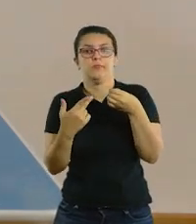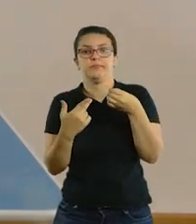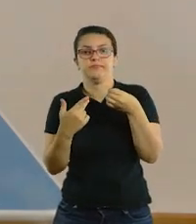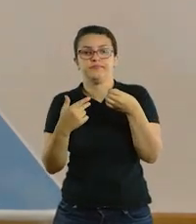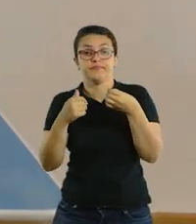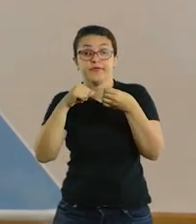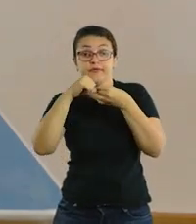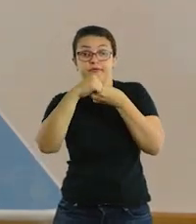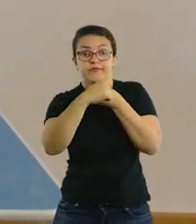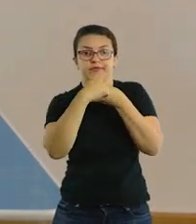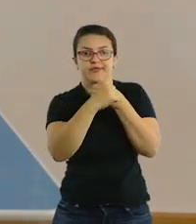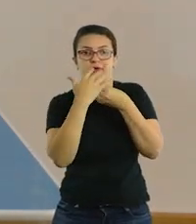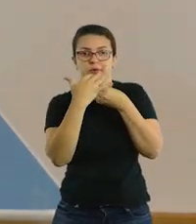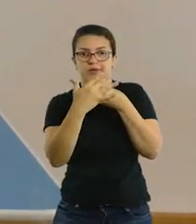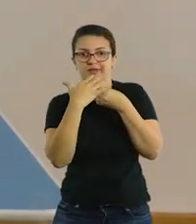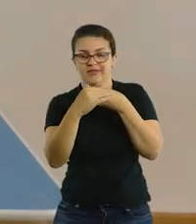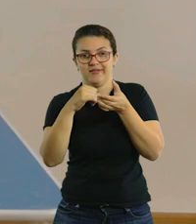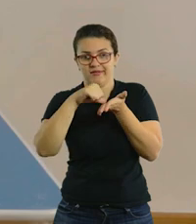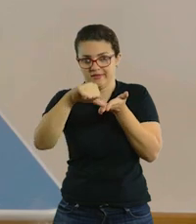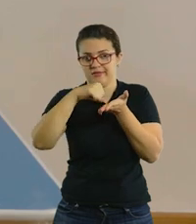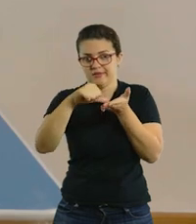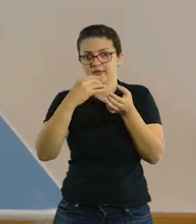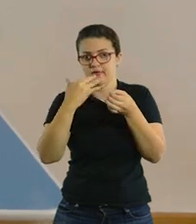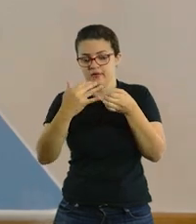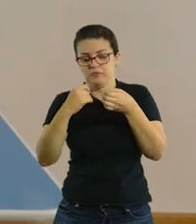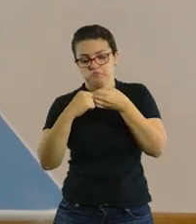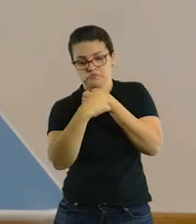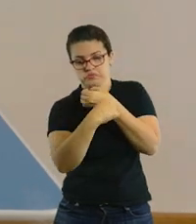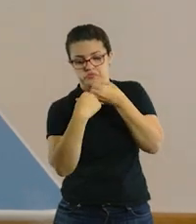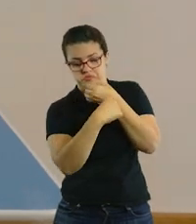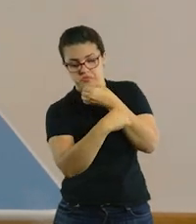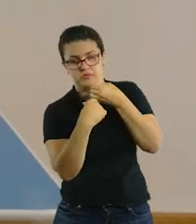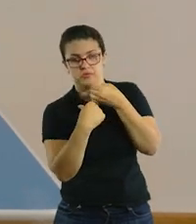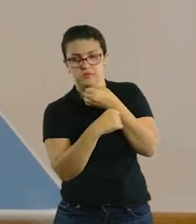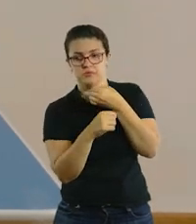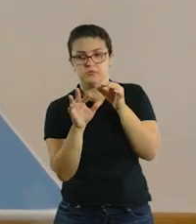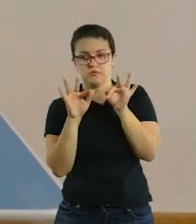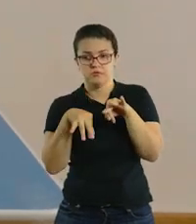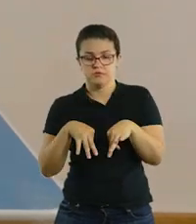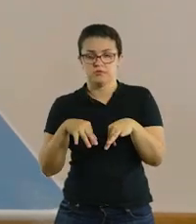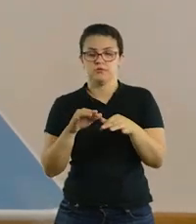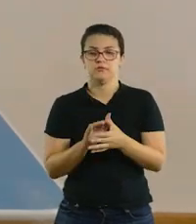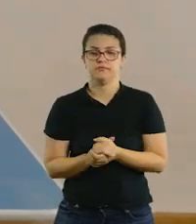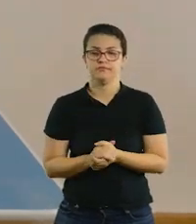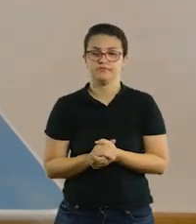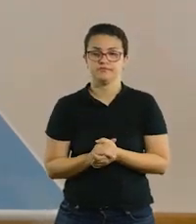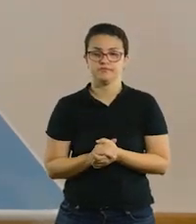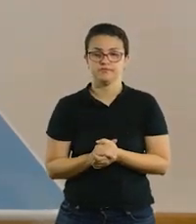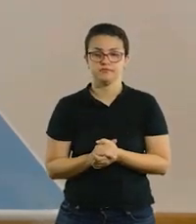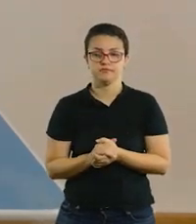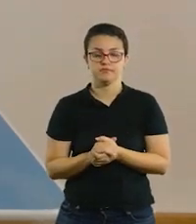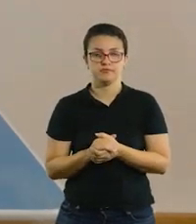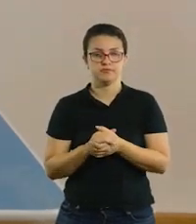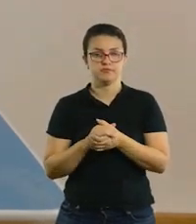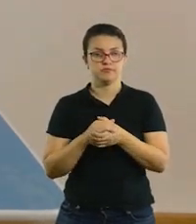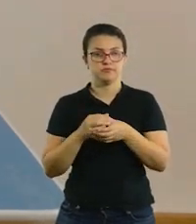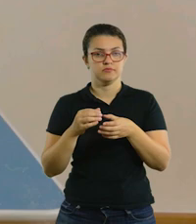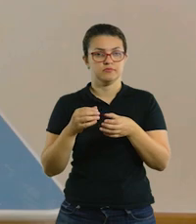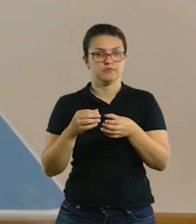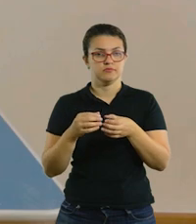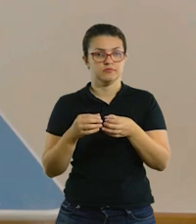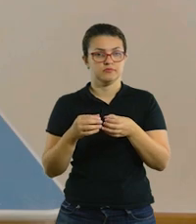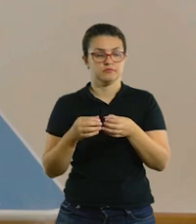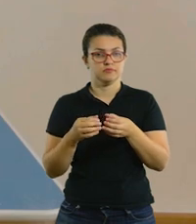com fita colorida, caso vocês disponham na casa de vocês, tá? E para finalizar, fazer